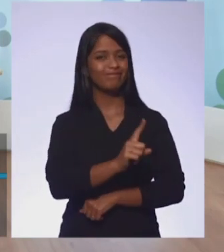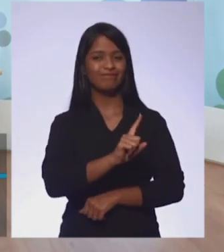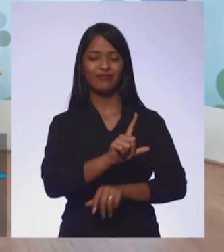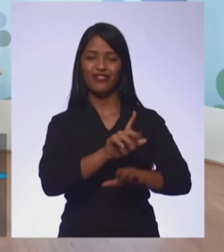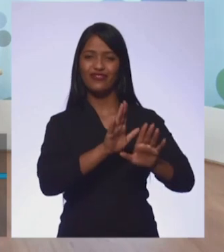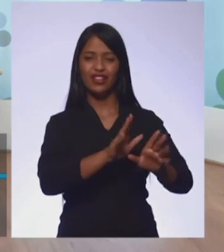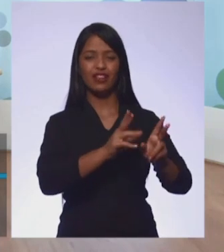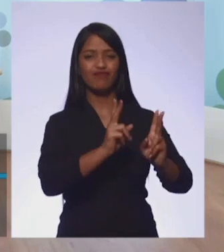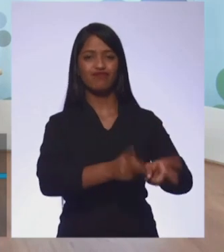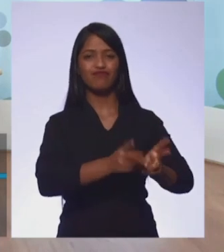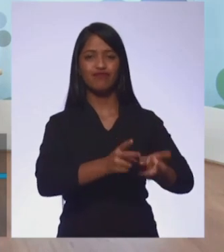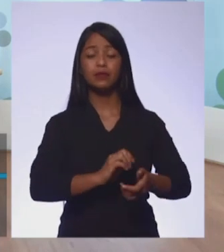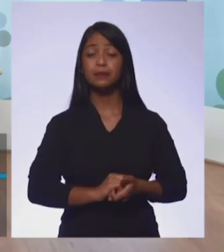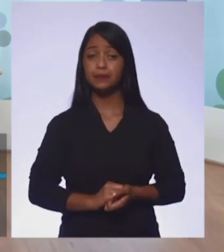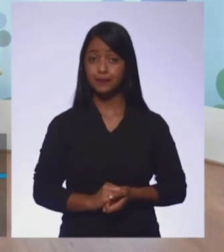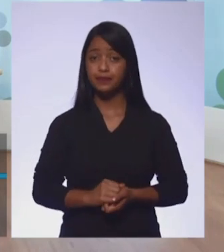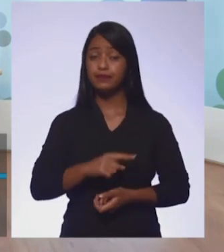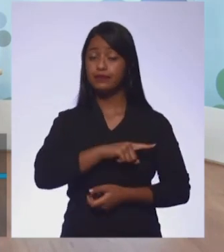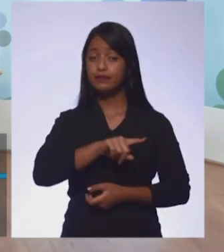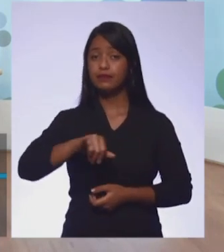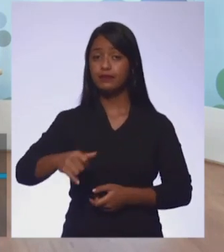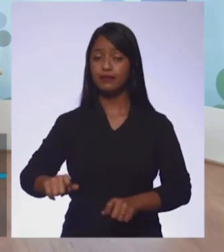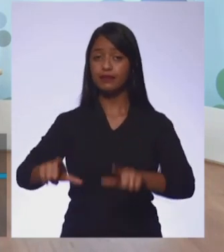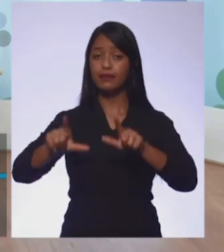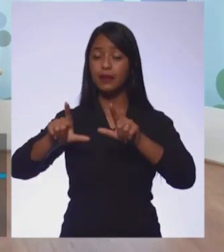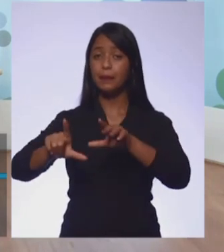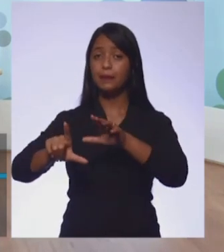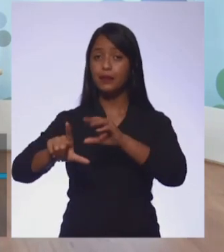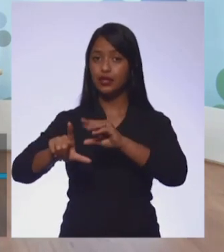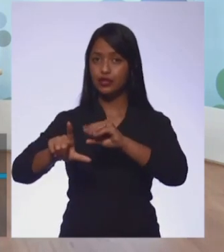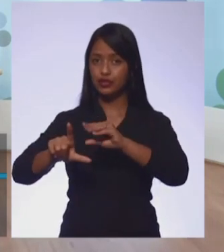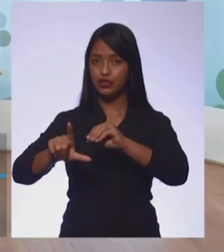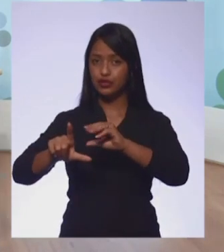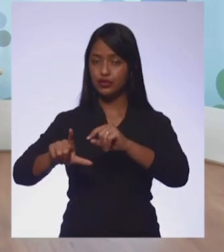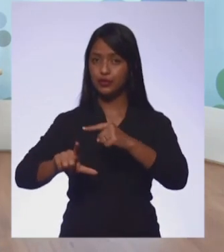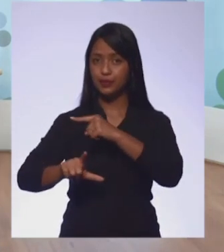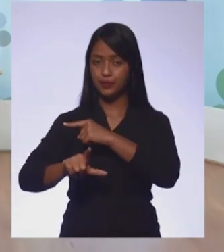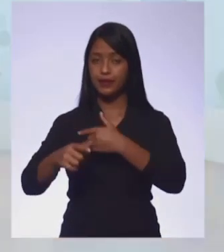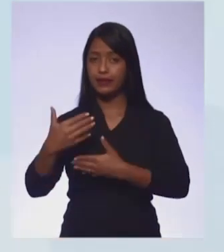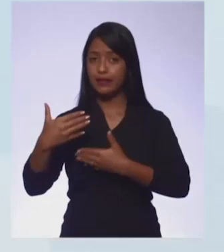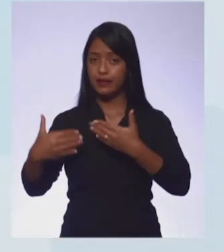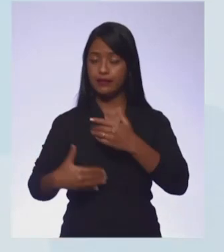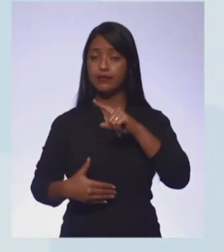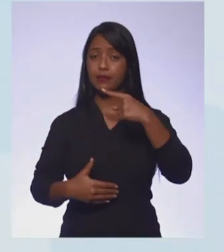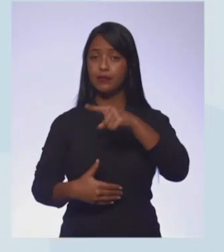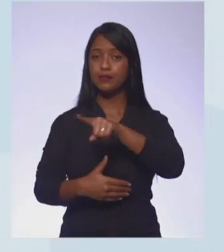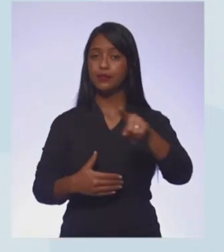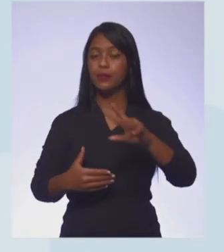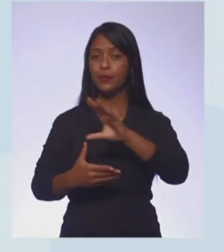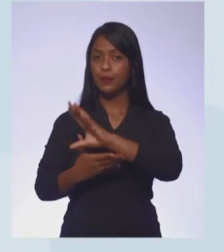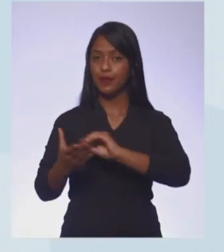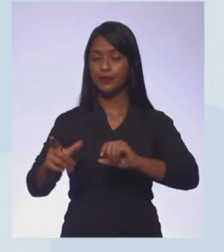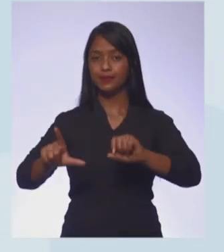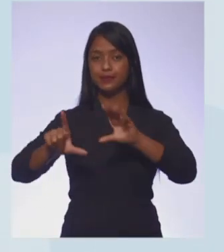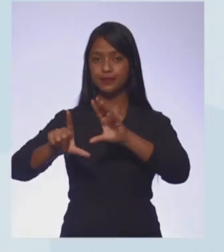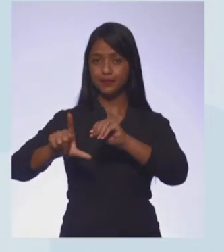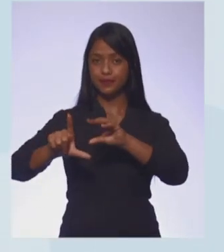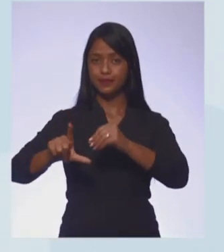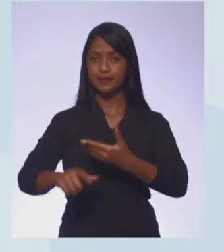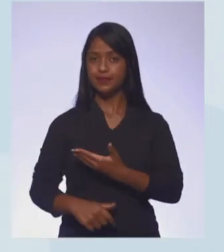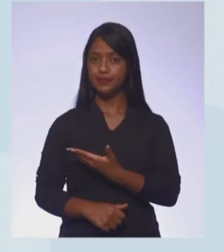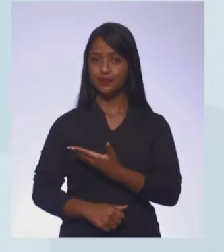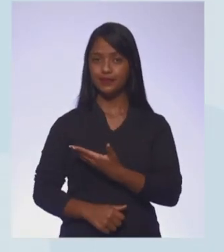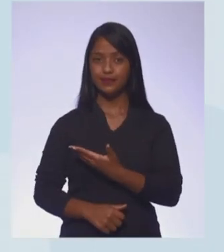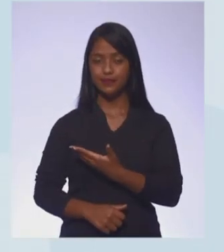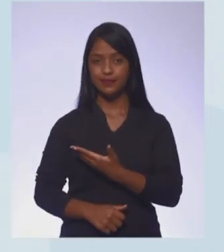manda. Então, salvem, printem esse slide aí para vocês usarem depois. Então, essa era a intenção. Ok. Então,